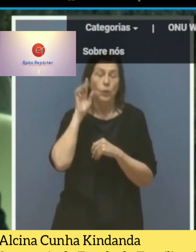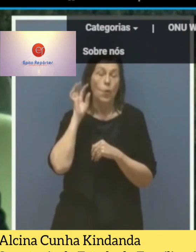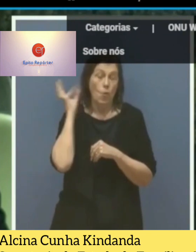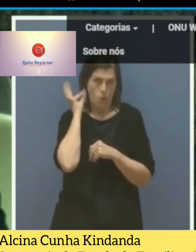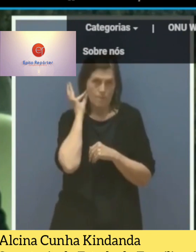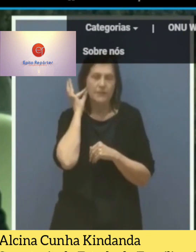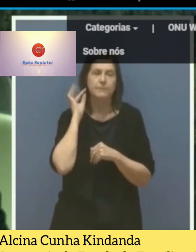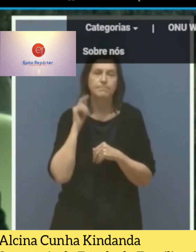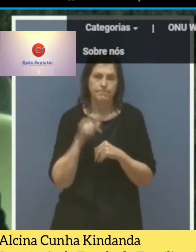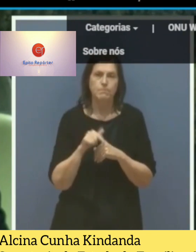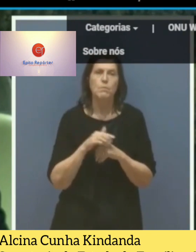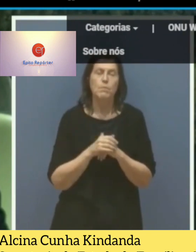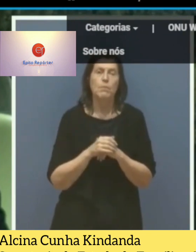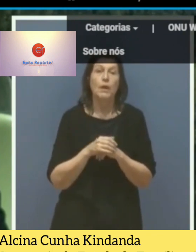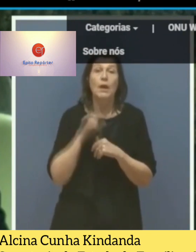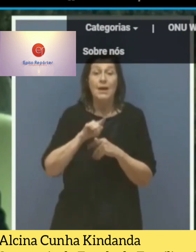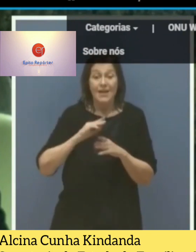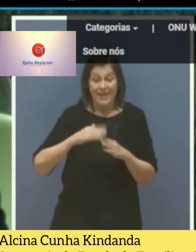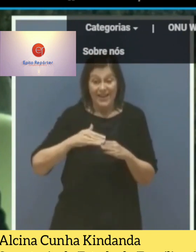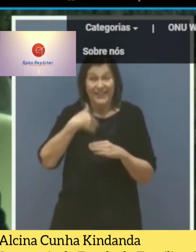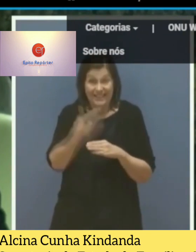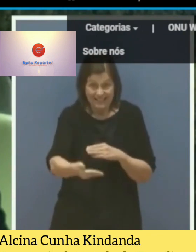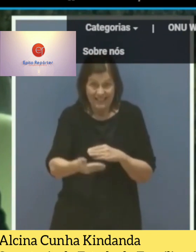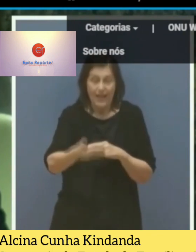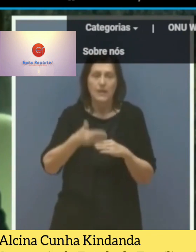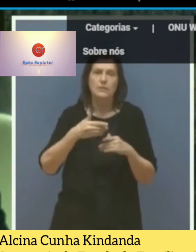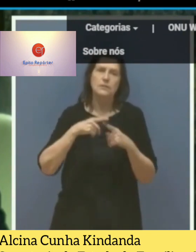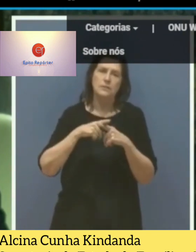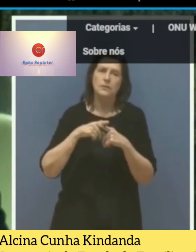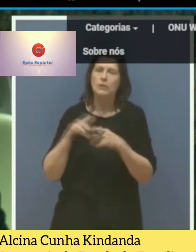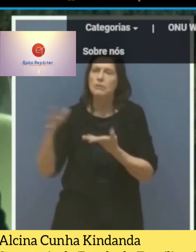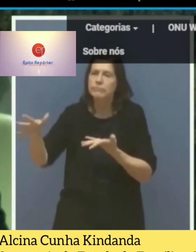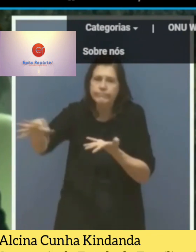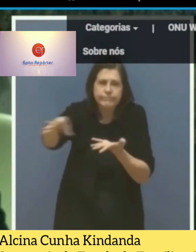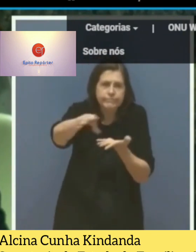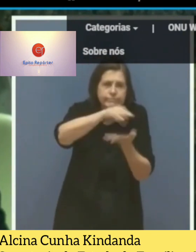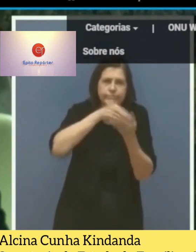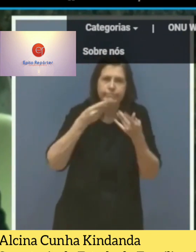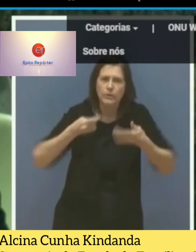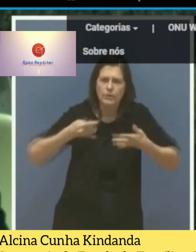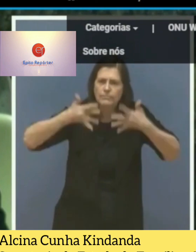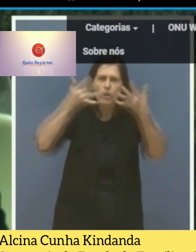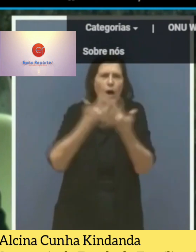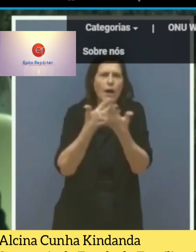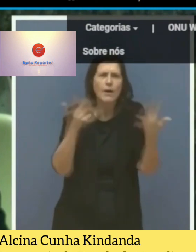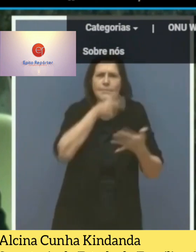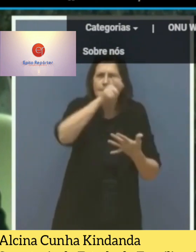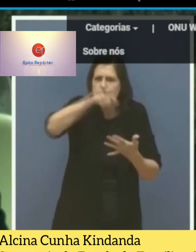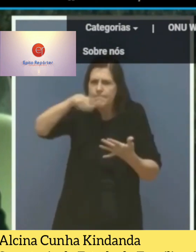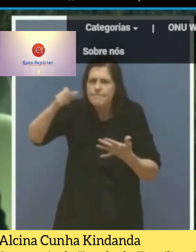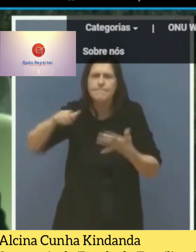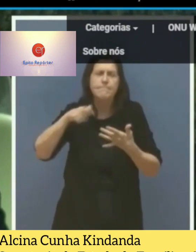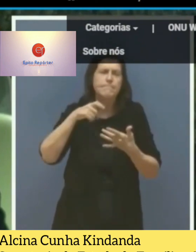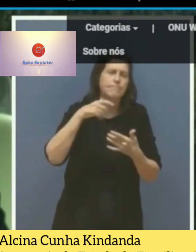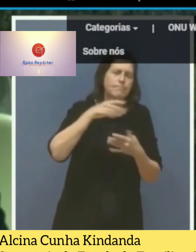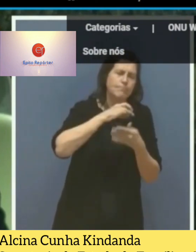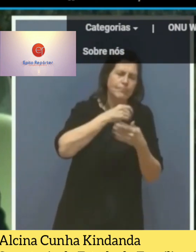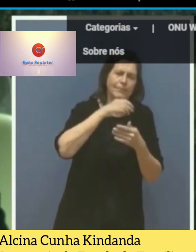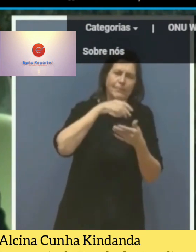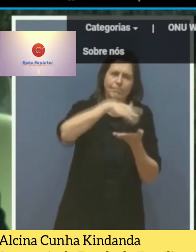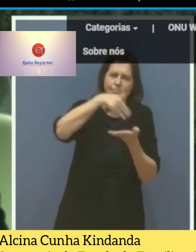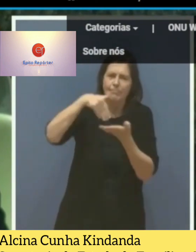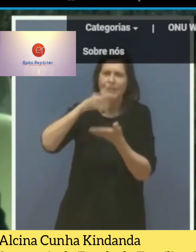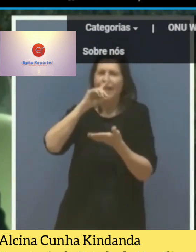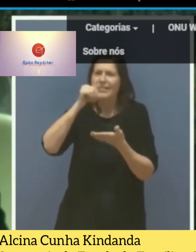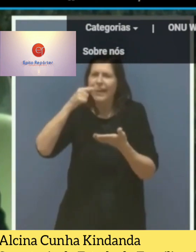salientar que o próximo sempre surgiram será realizado em 2024 que trará dados atualizados senhora